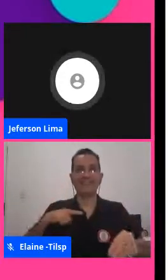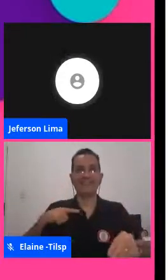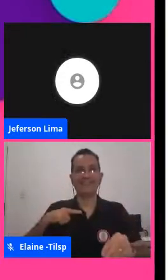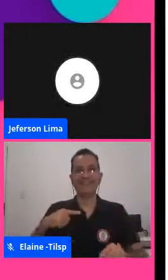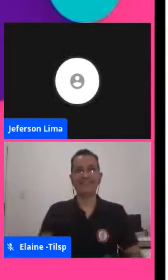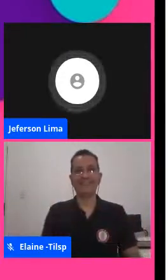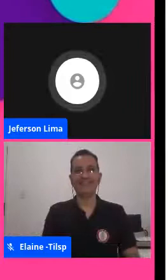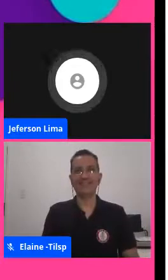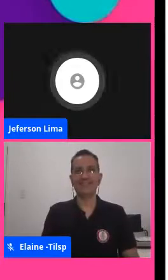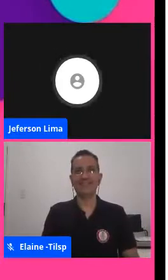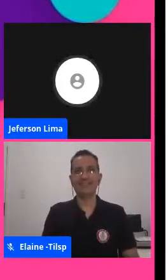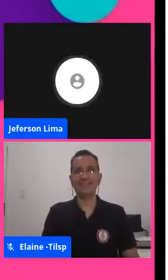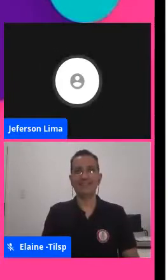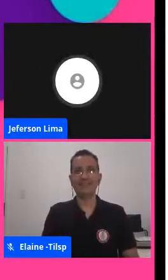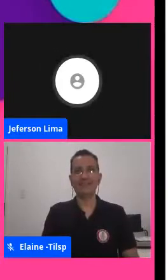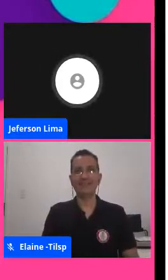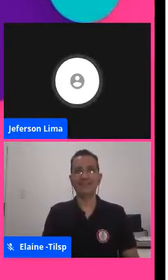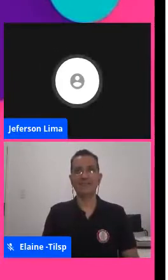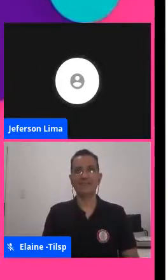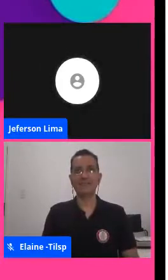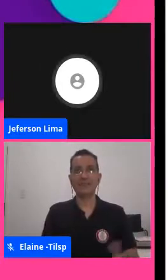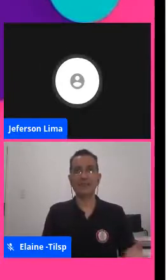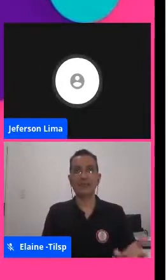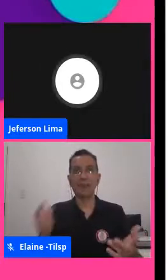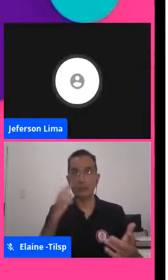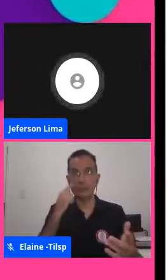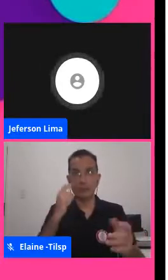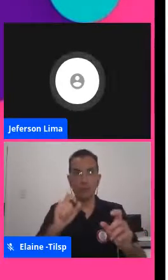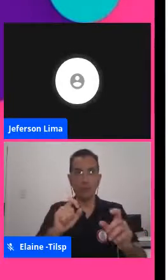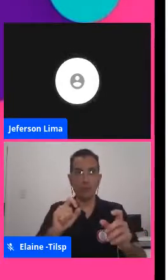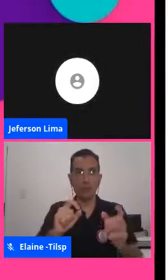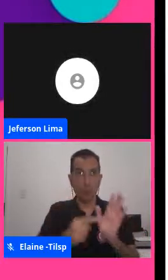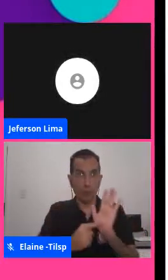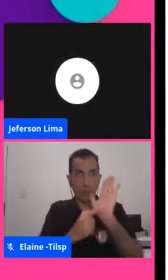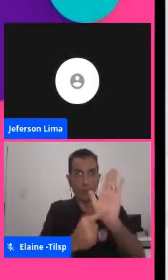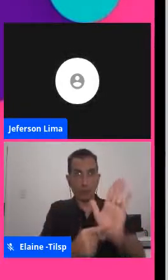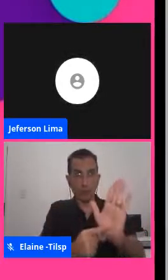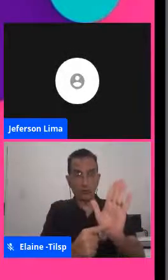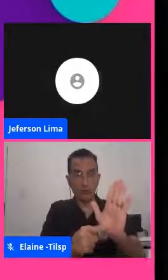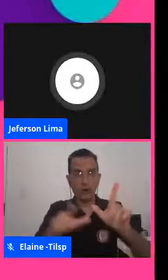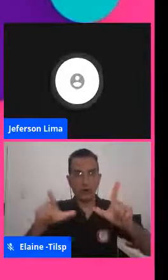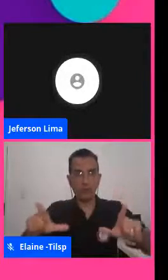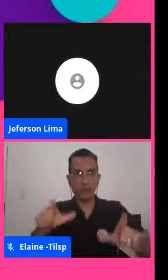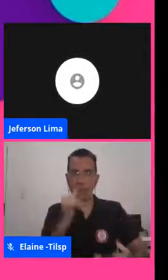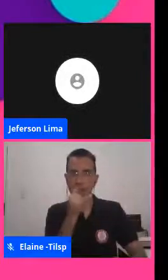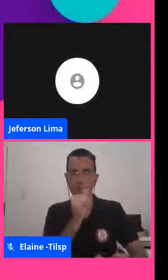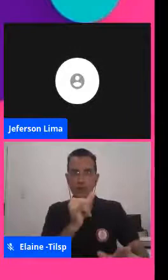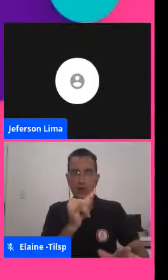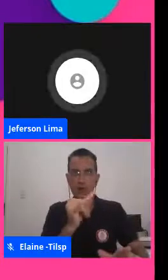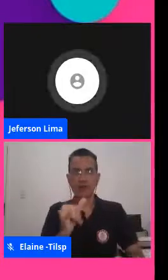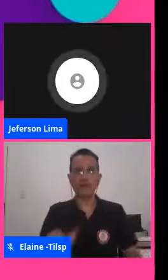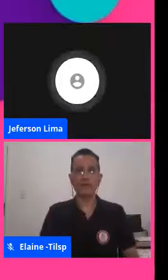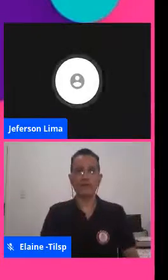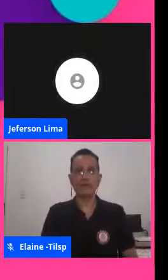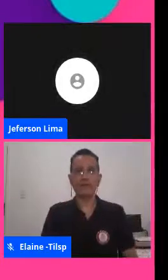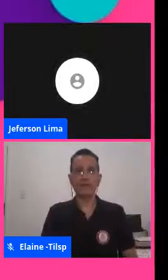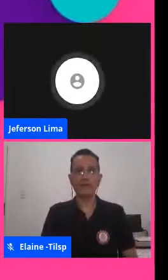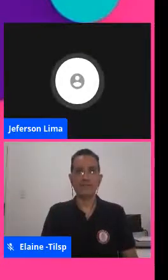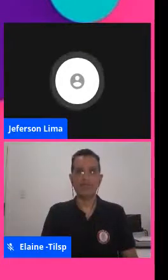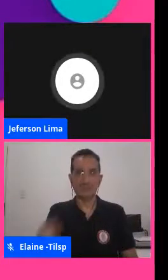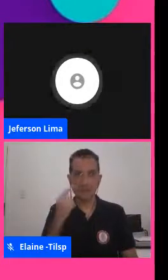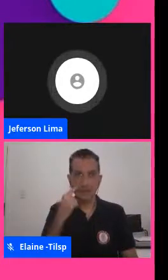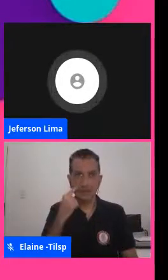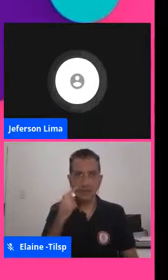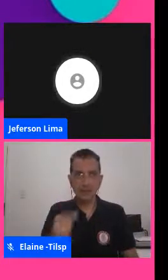gente quer pegar a placa, como eu mostrei para vocês, né? Vou até mostrar novamente aqui, ó. A gente quer pegar a placa, a